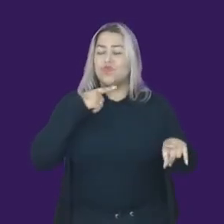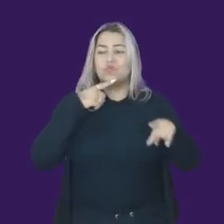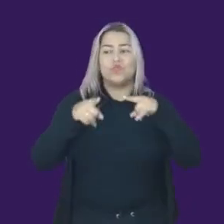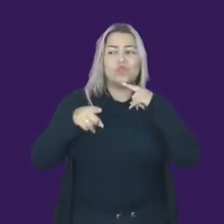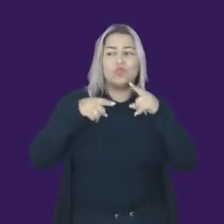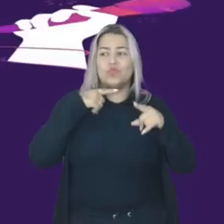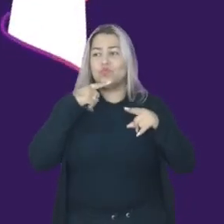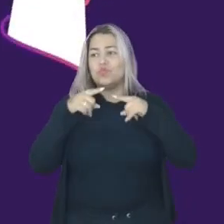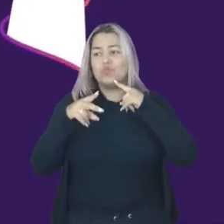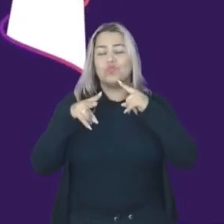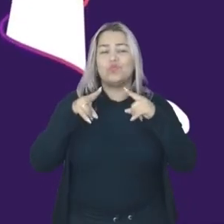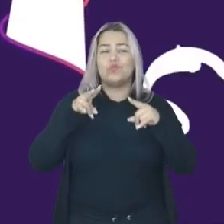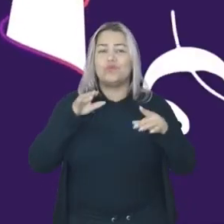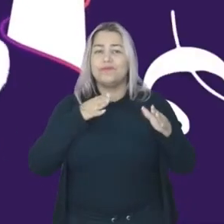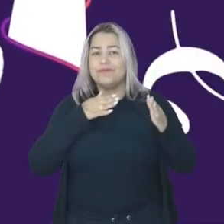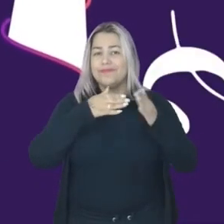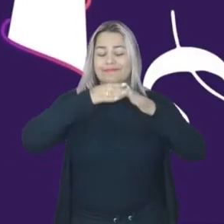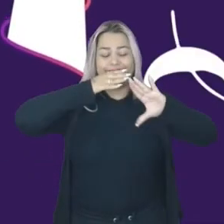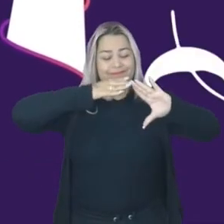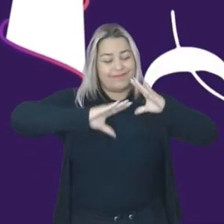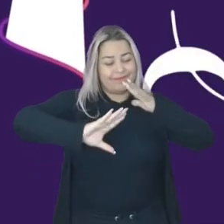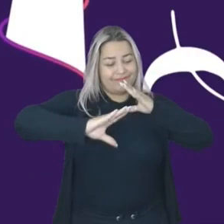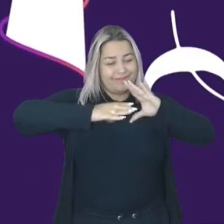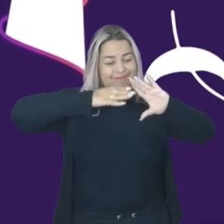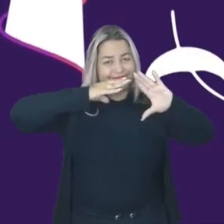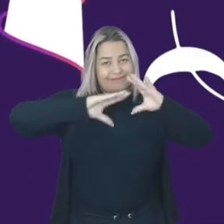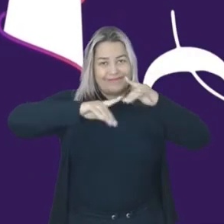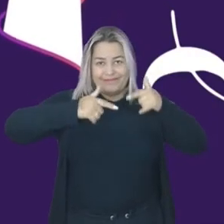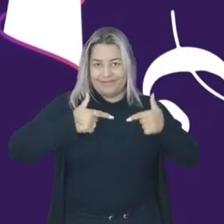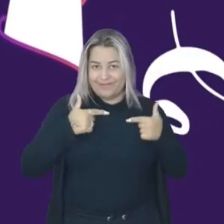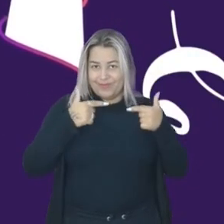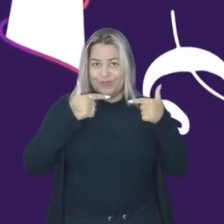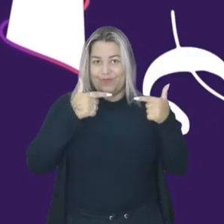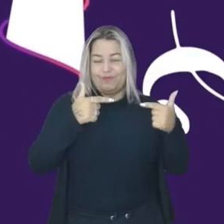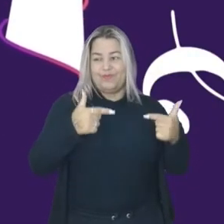Ninguém vai me impedir de cantar e lutar.